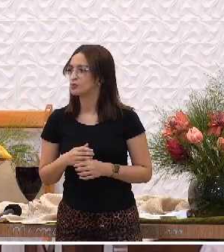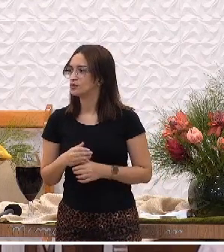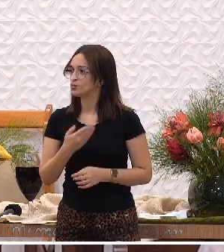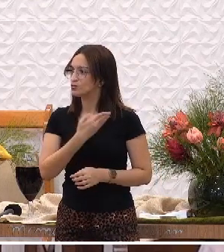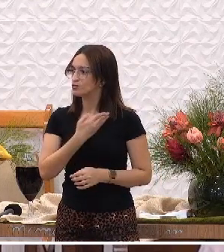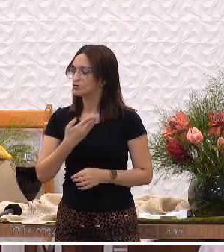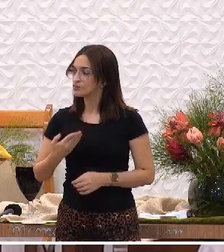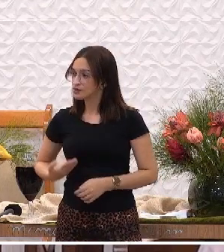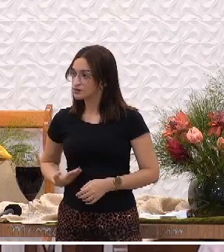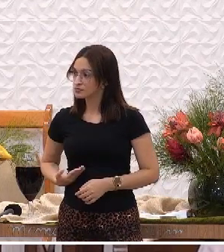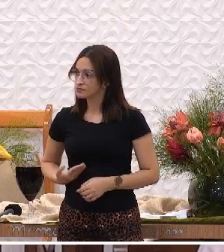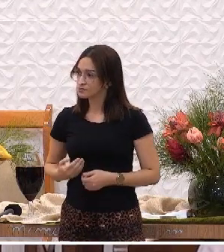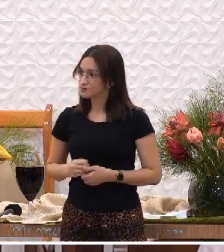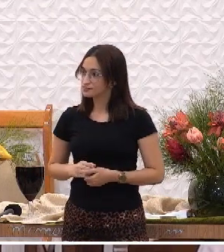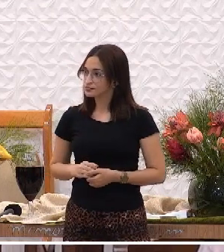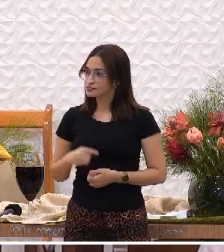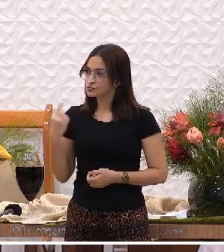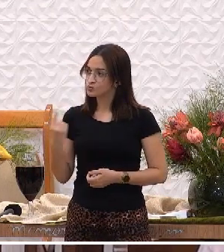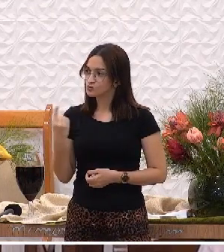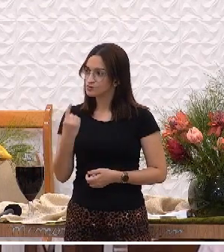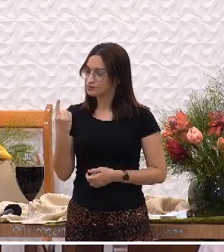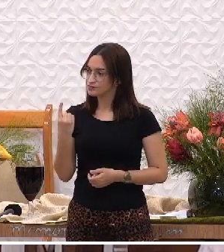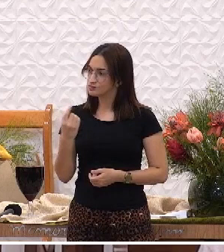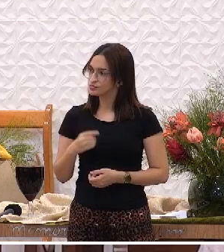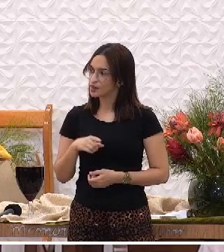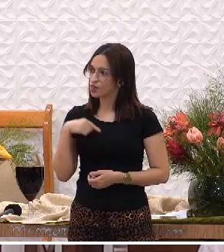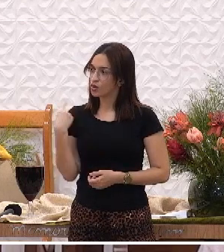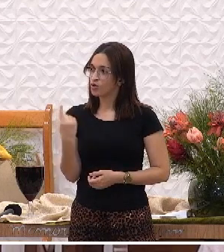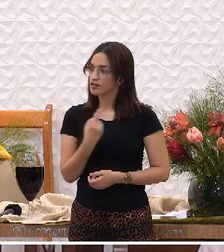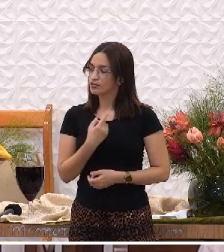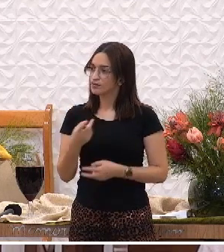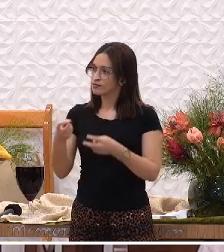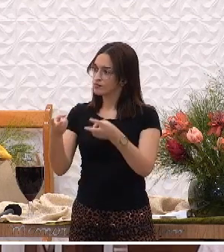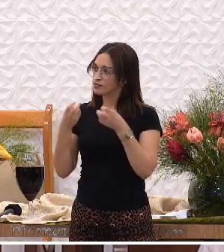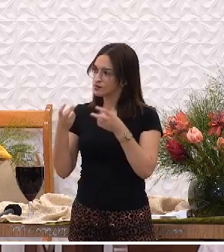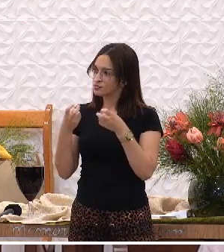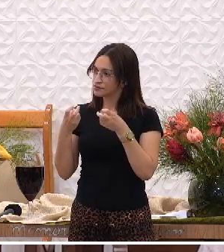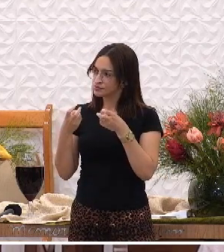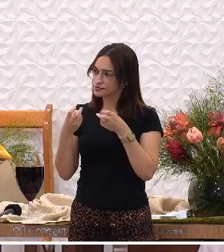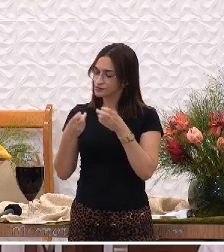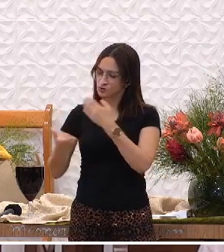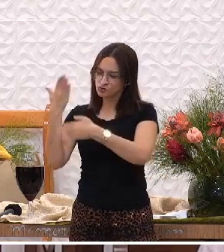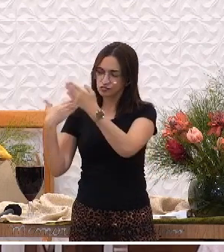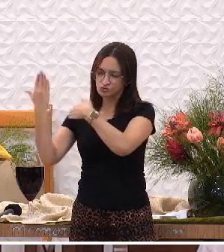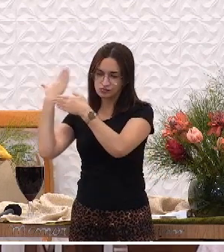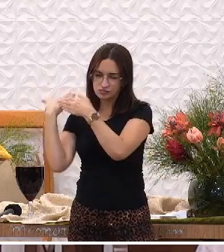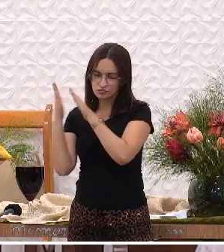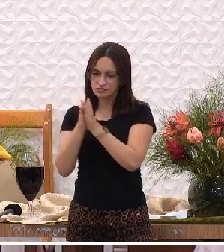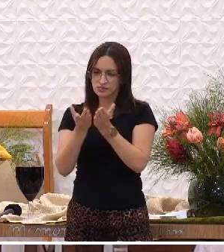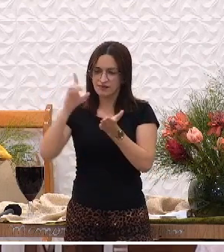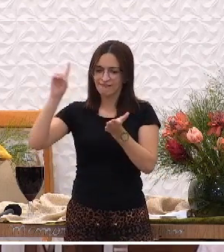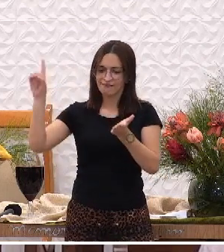muito com o que a Bíblia ensina sobre unidade. Porque quando a gente vê o testemunho da igreja ao longo da história, inclusive em Atos, né, que é um livro